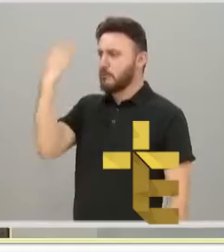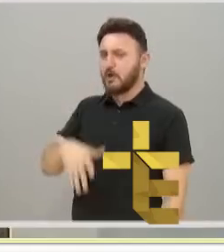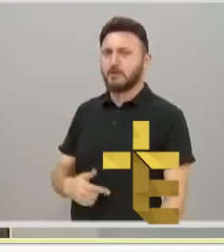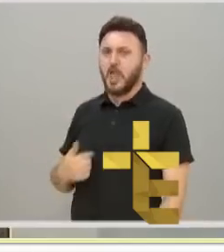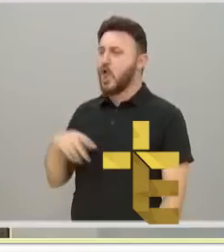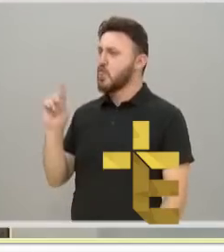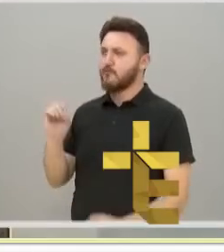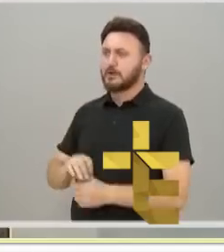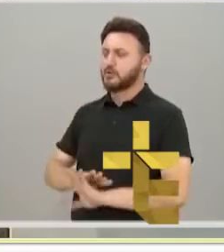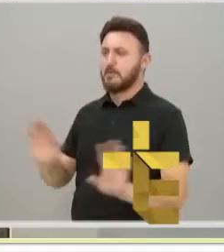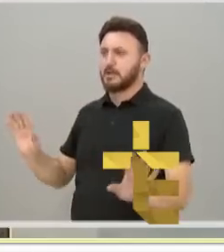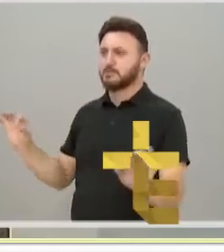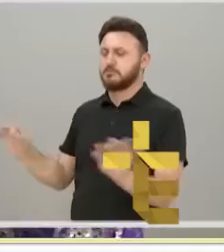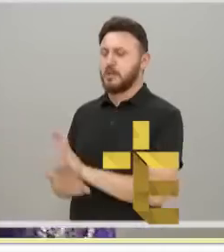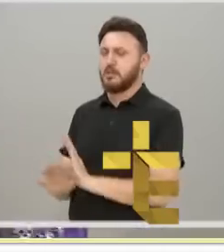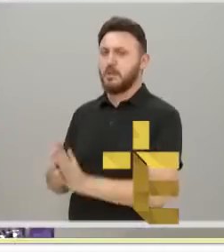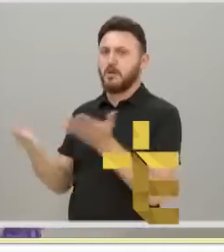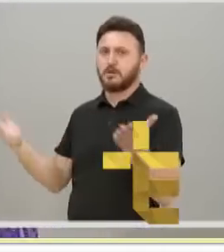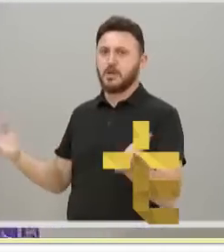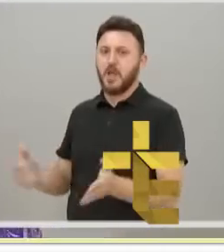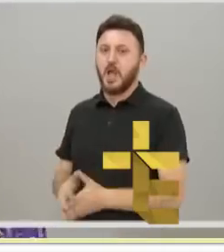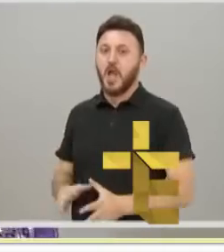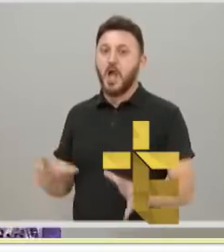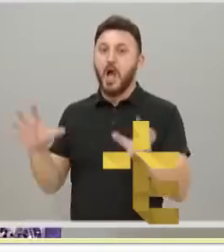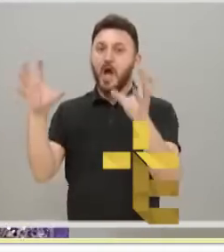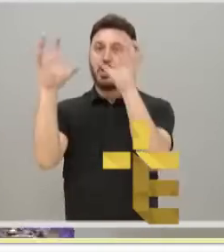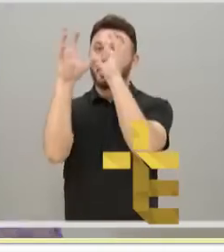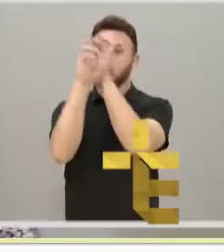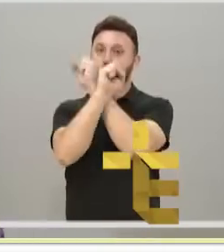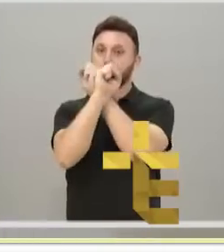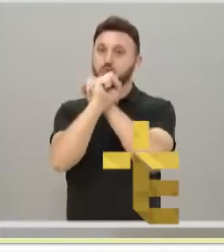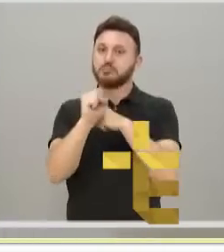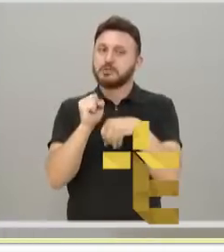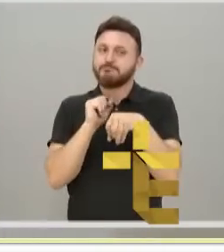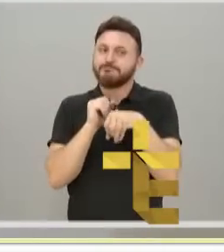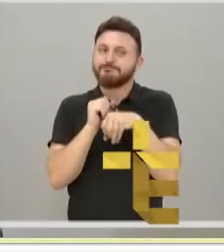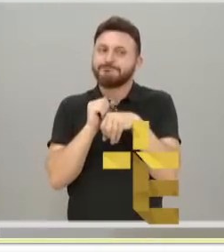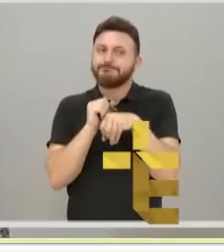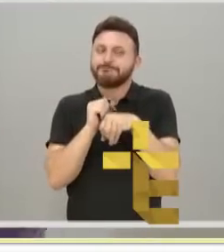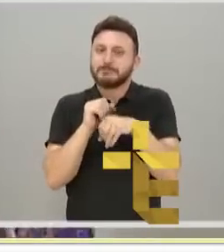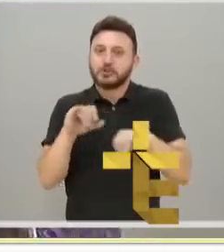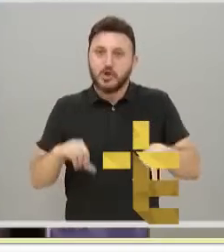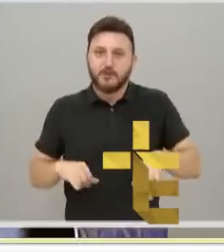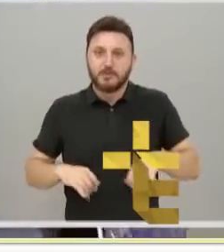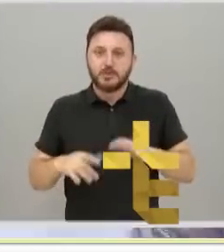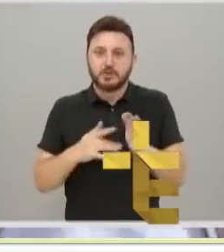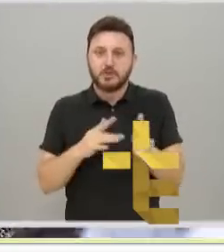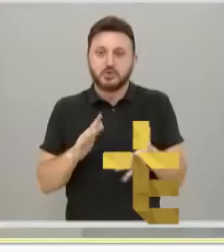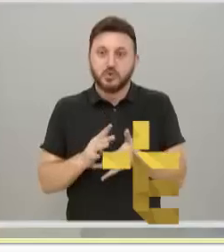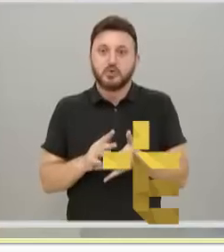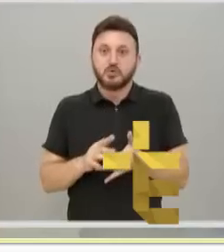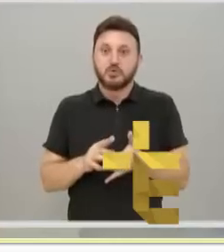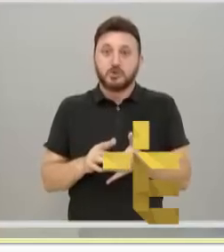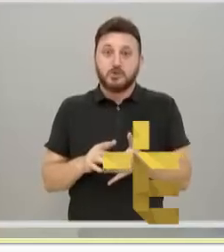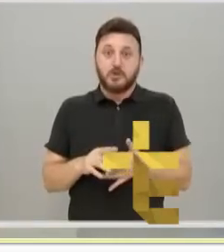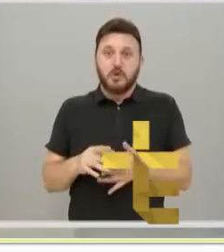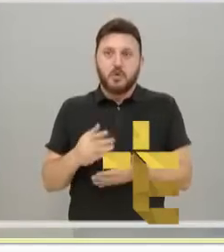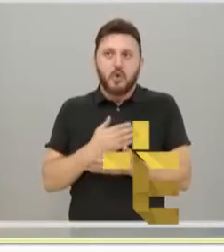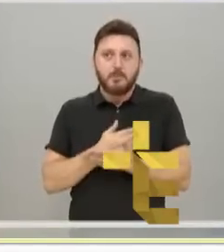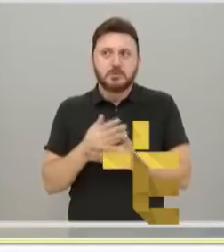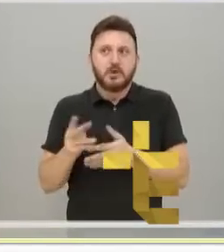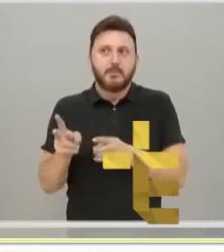noite escura de Jesus começou a fazer ele perceber que, por mais que ele agisse pelo dedo de Deus e não por